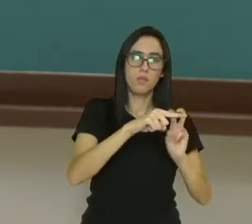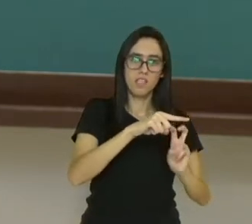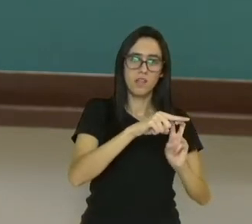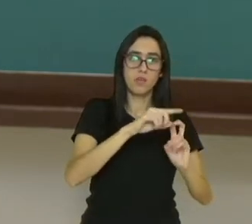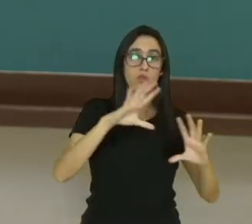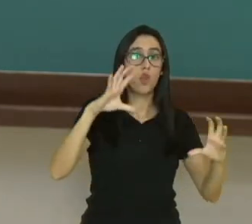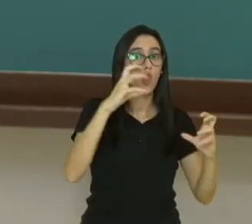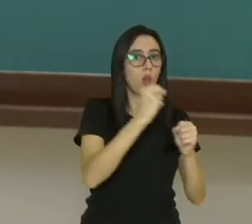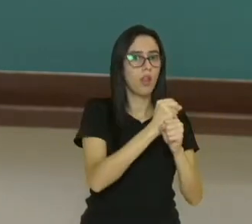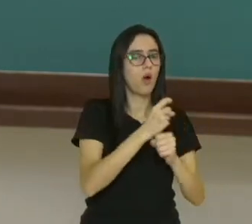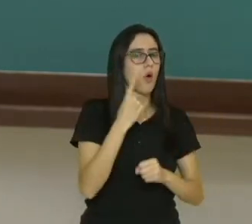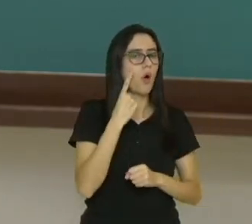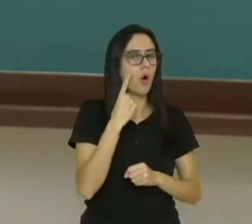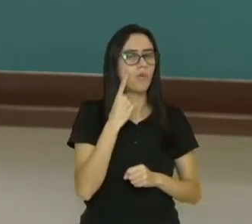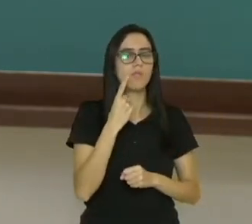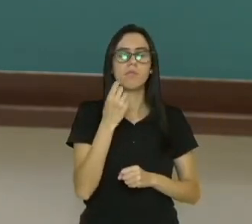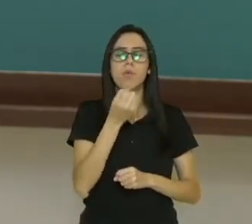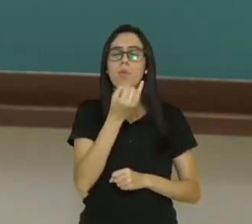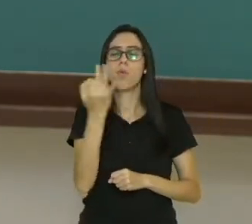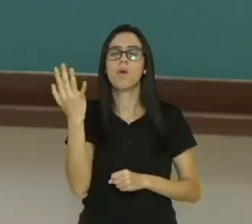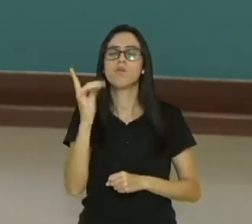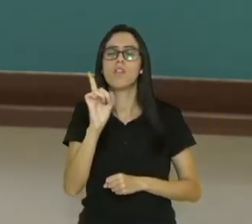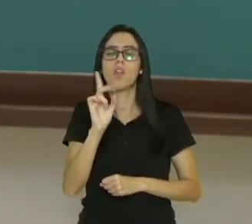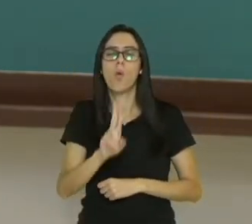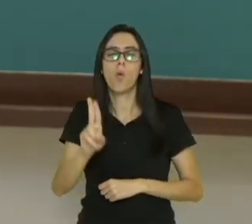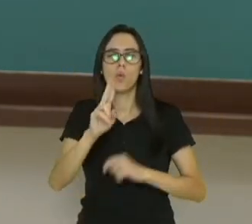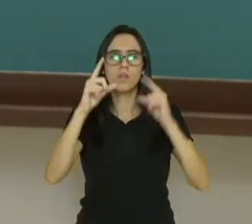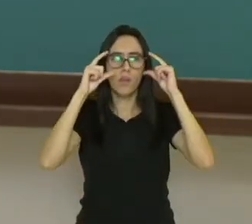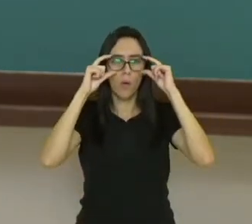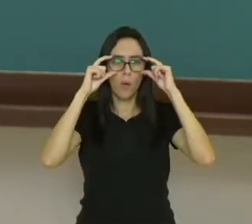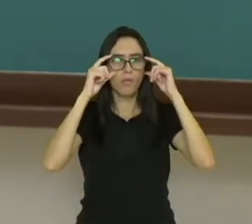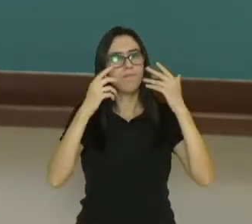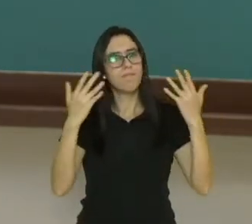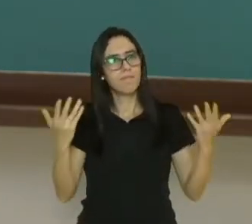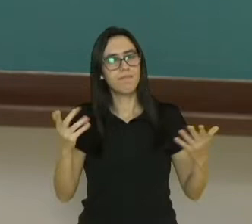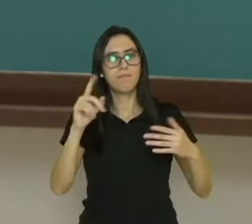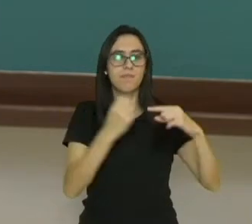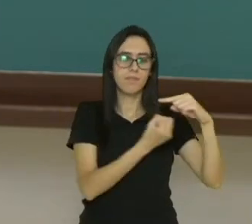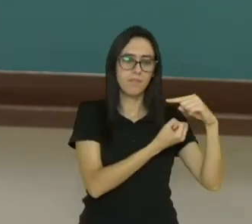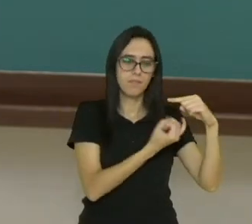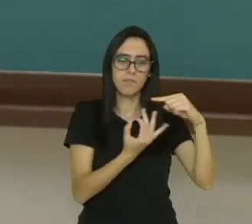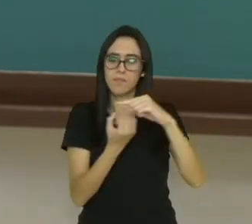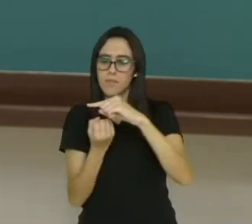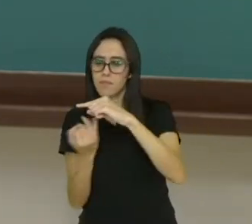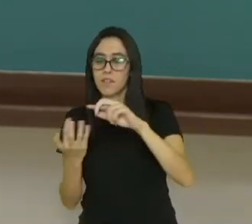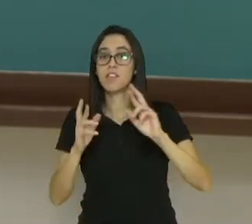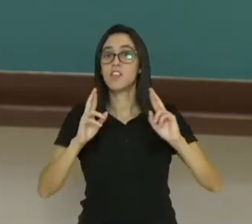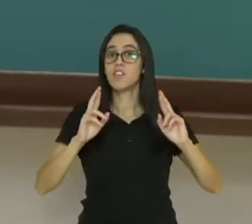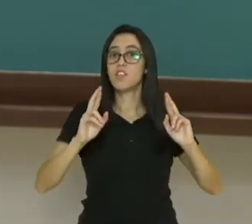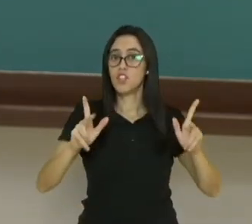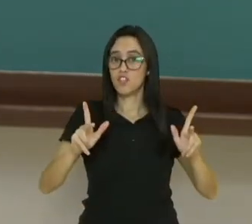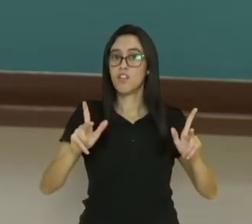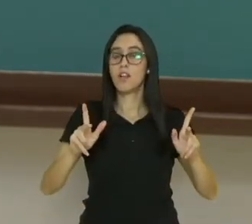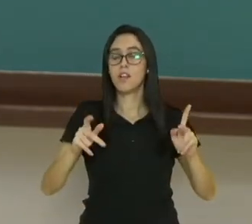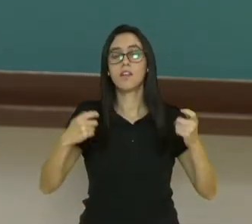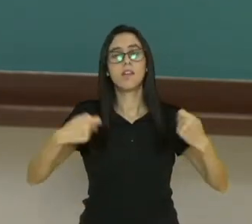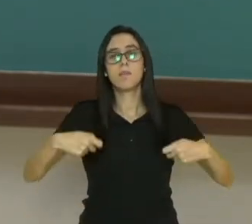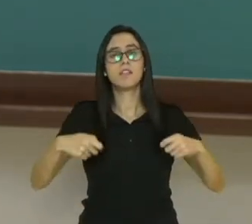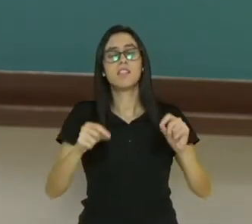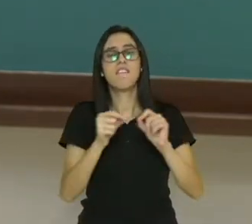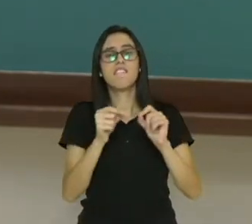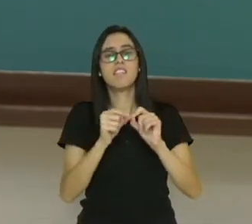usava? Bom, a gente já percebeu que nós temos uma fração com denominadores diferentes. Primeira coisa que nós temos que fazer